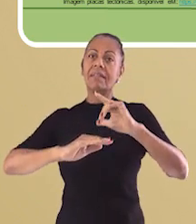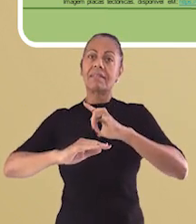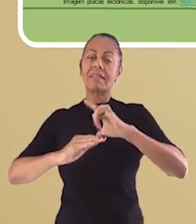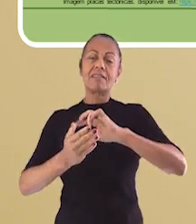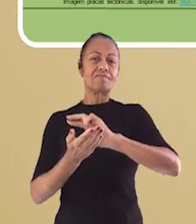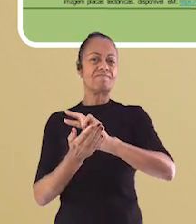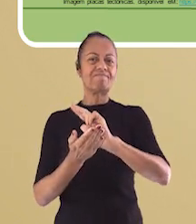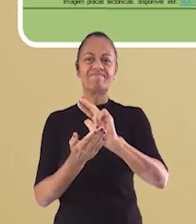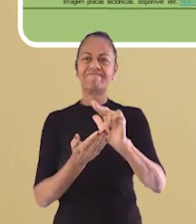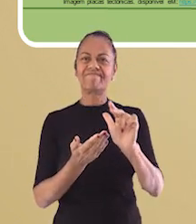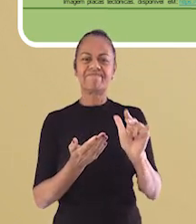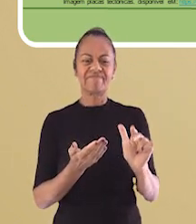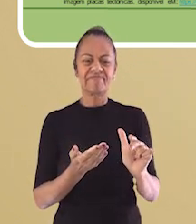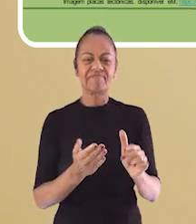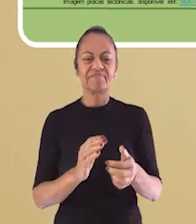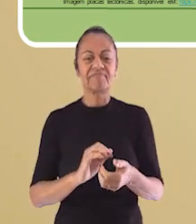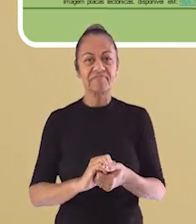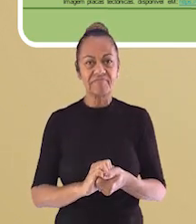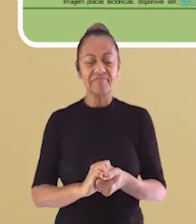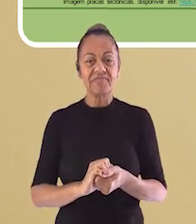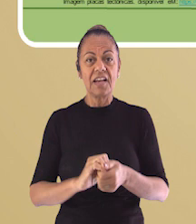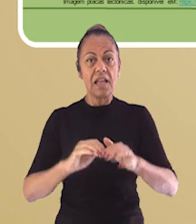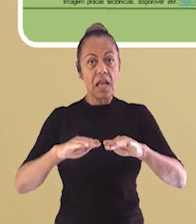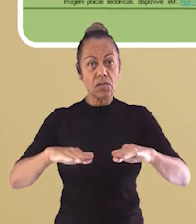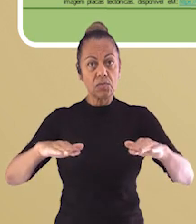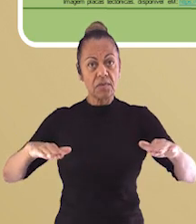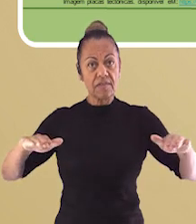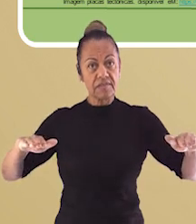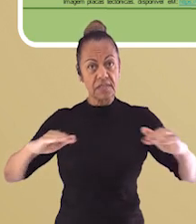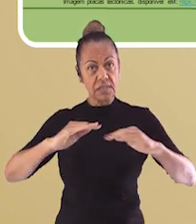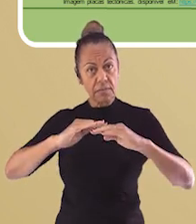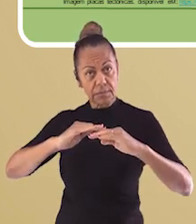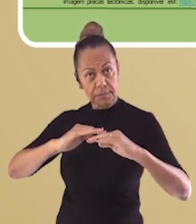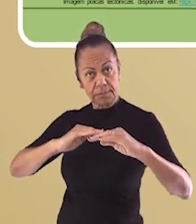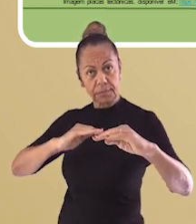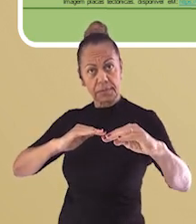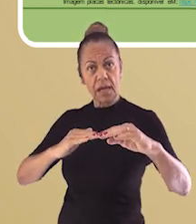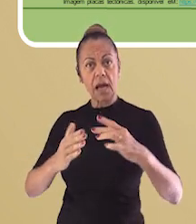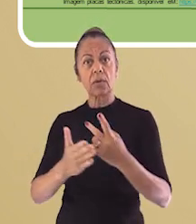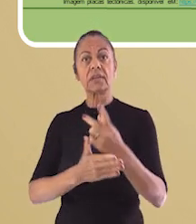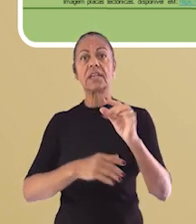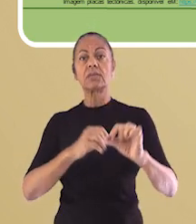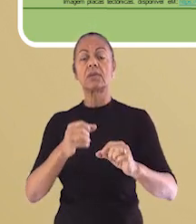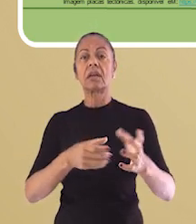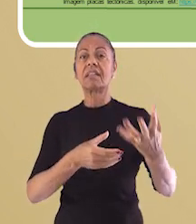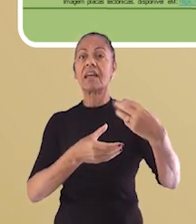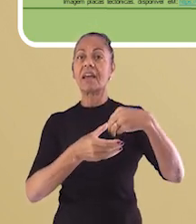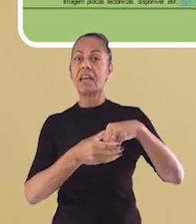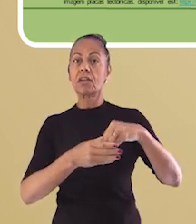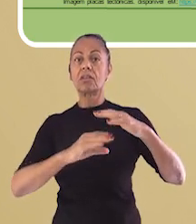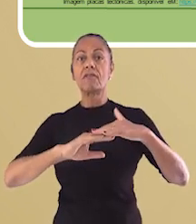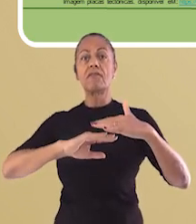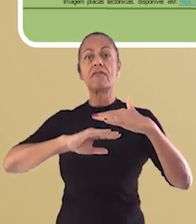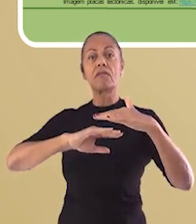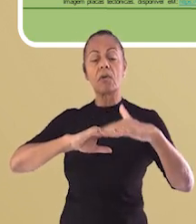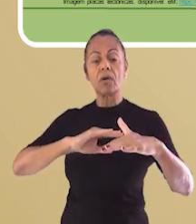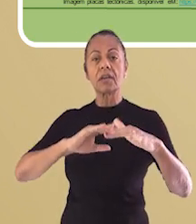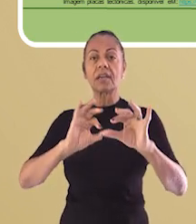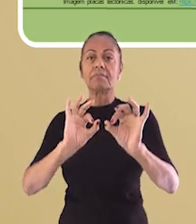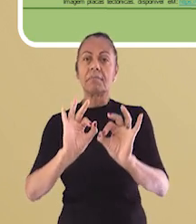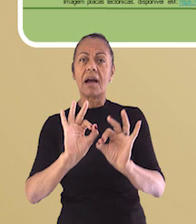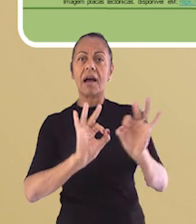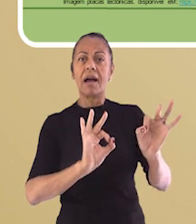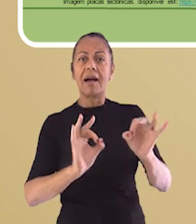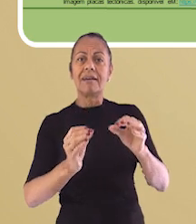assumir diferentes formatos. Na superfície terrestre, o que acontece são fatores internos e externos